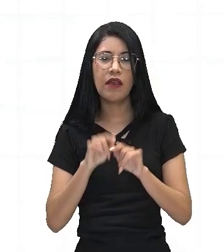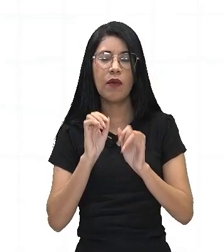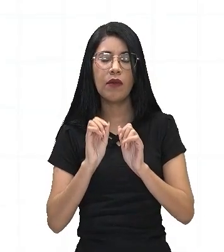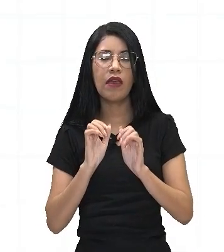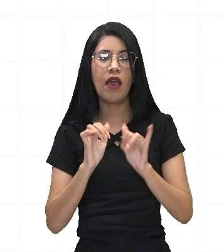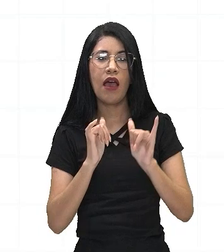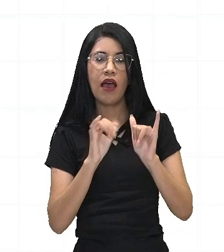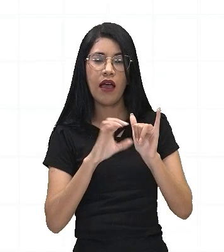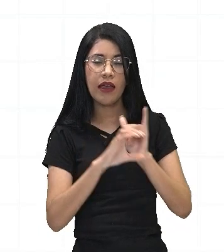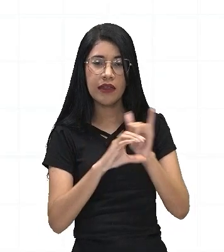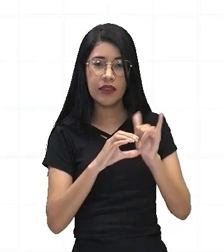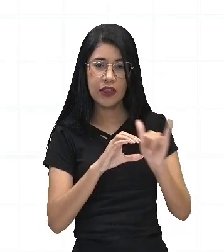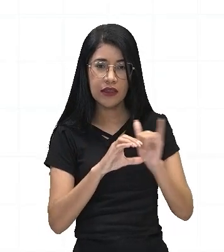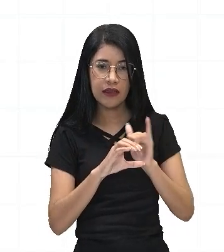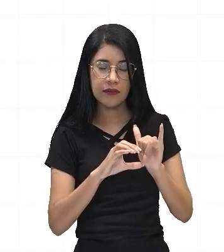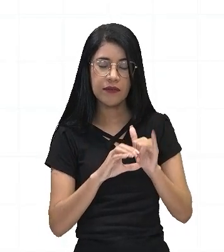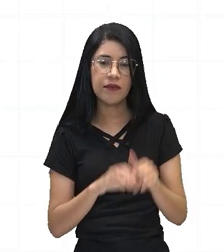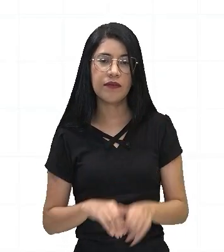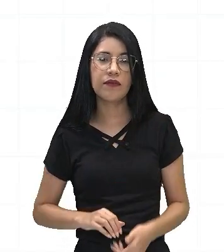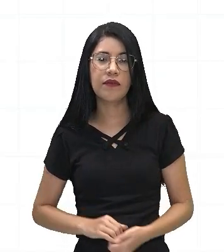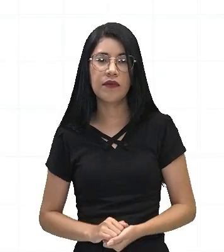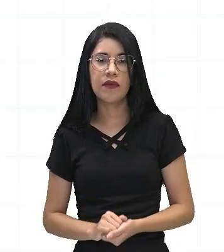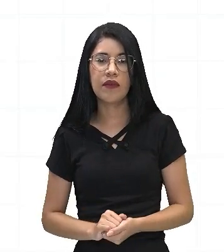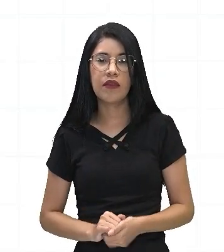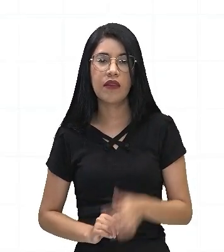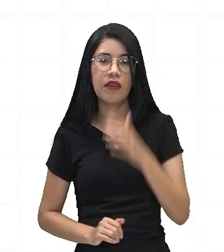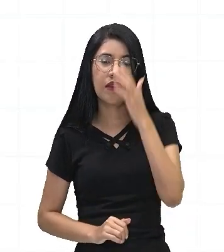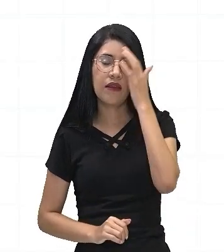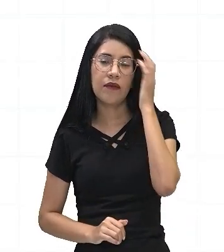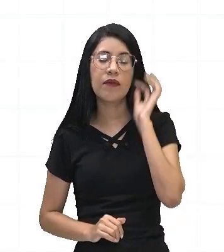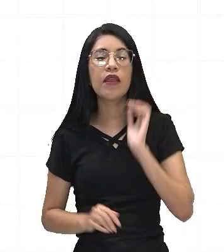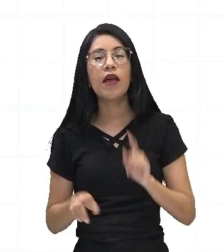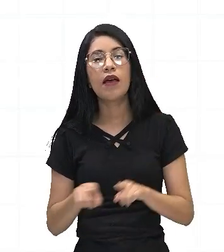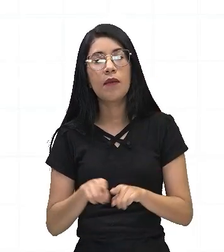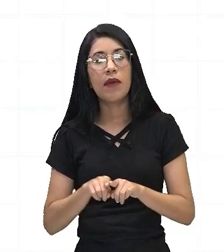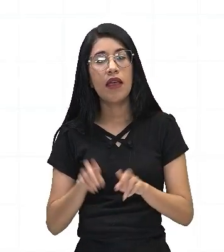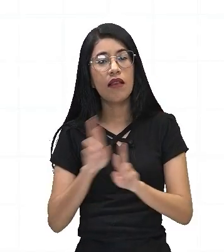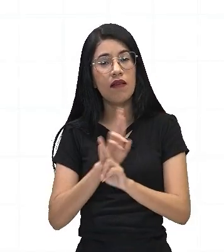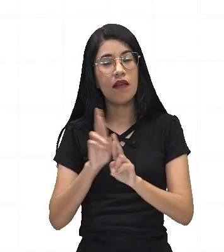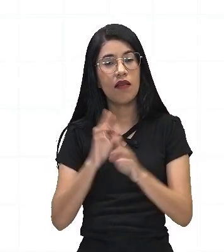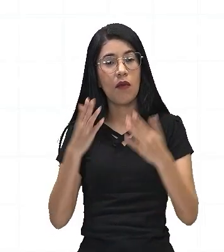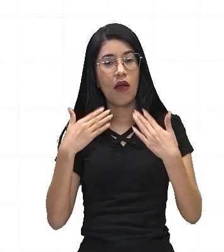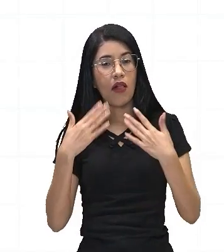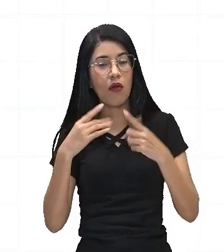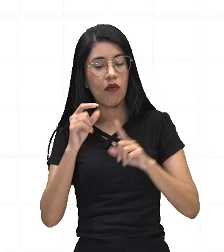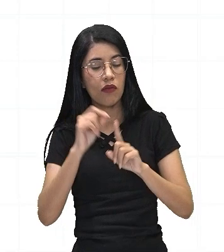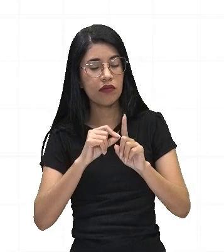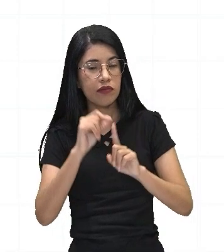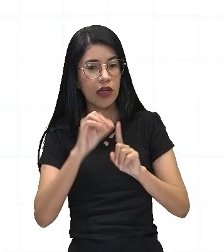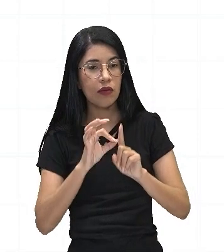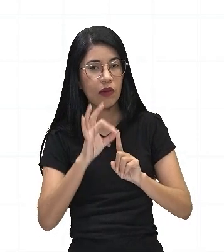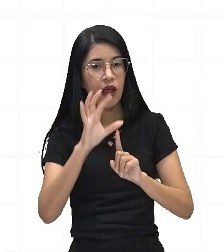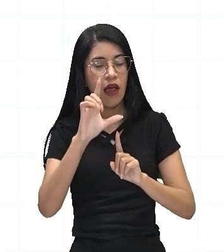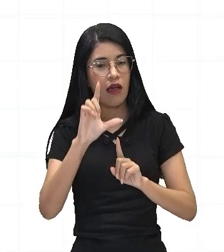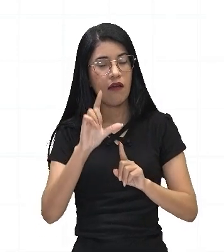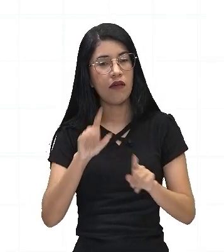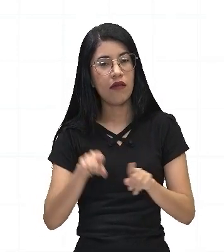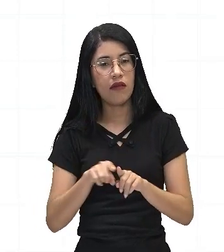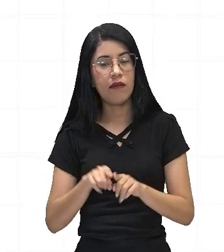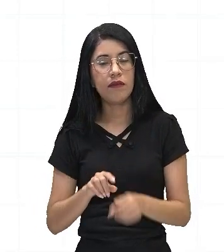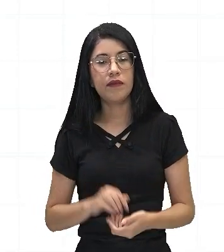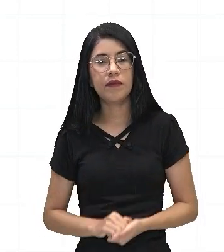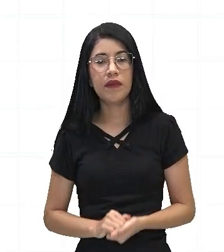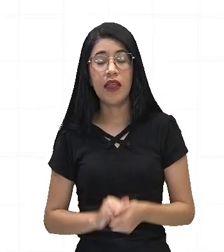você observa aí comigo que ela está relacionada ao calor e às altas temperaturas. A energia térmica